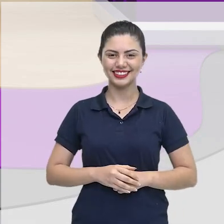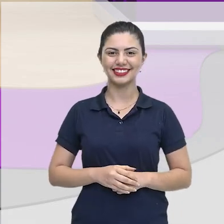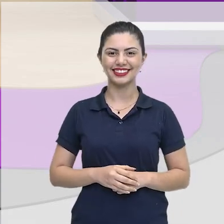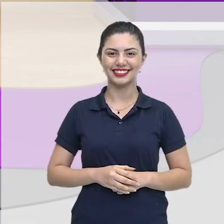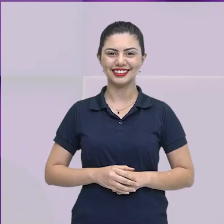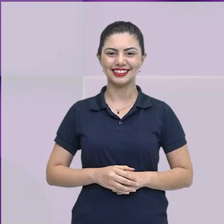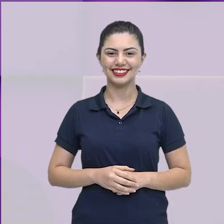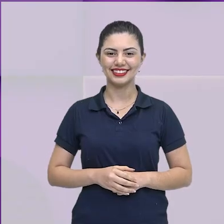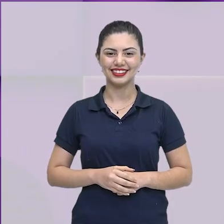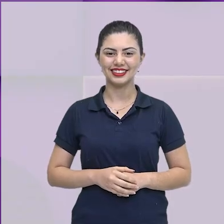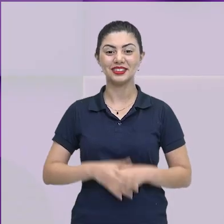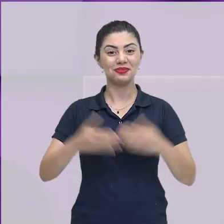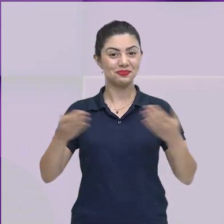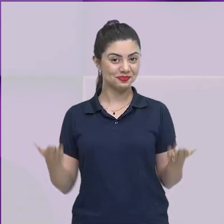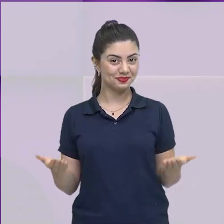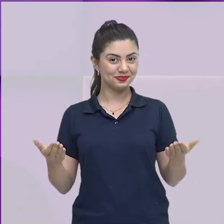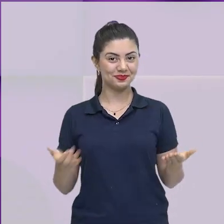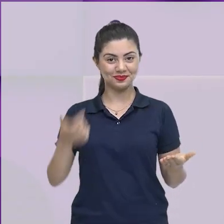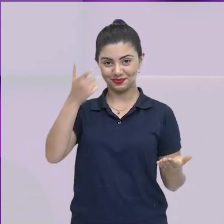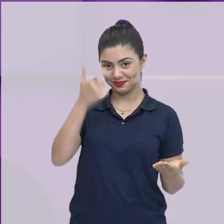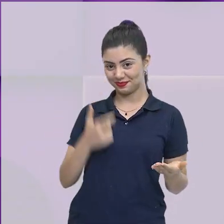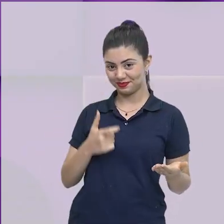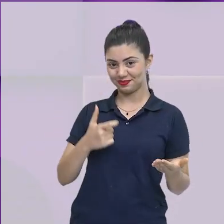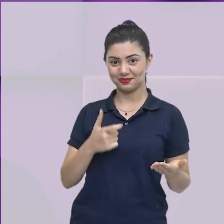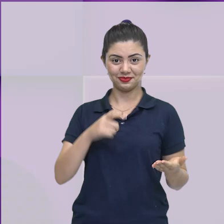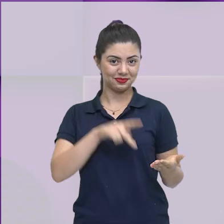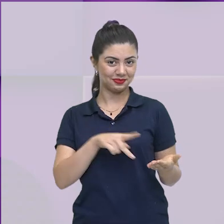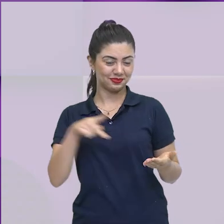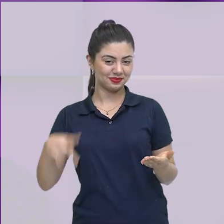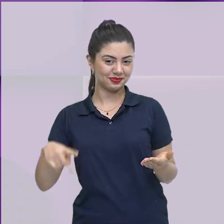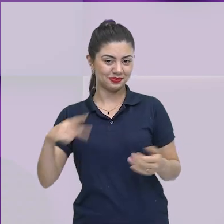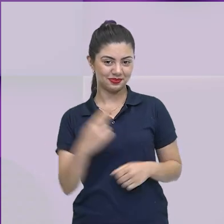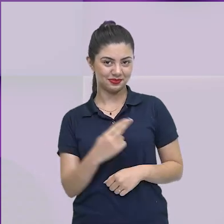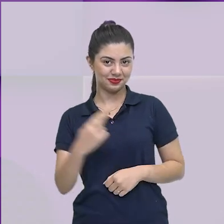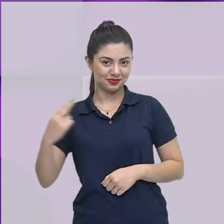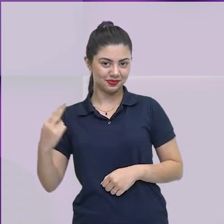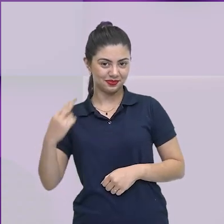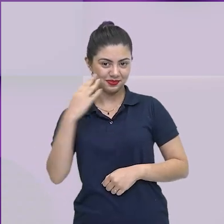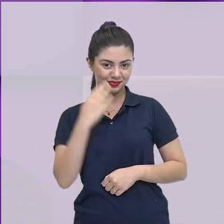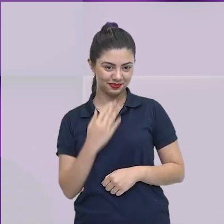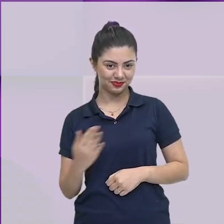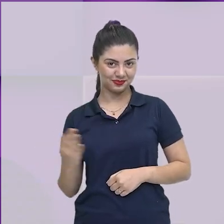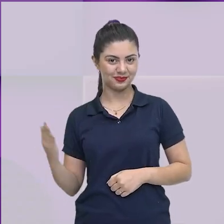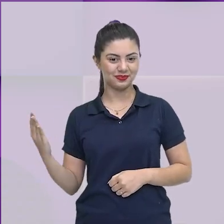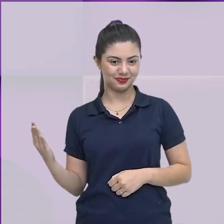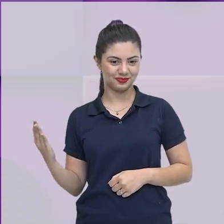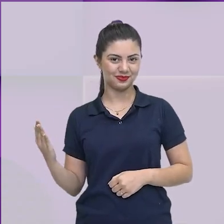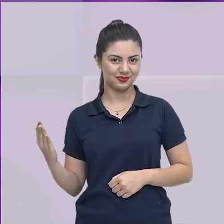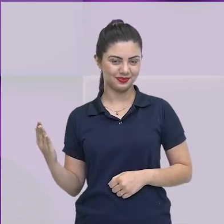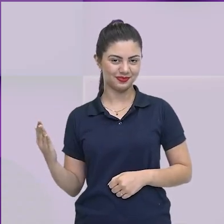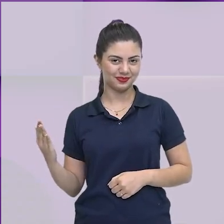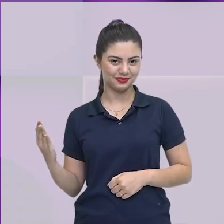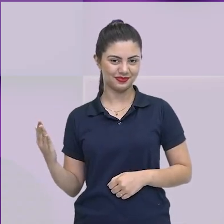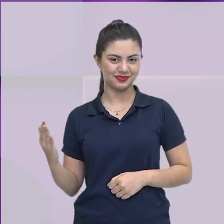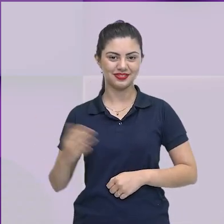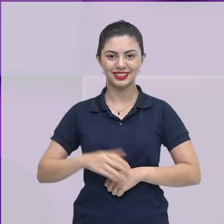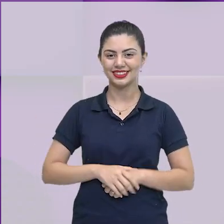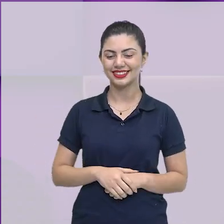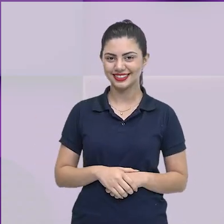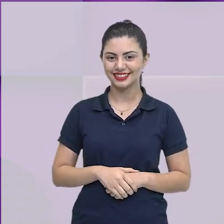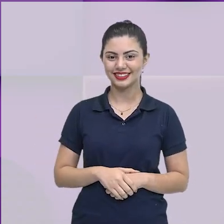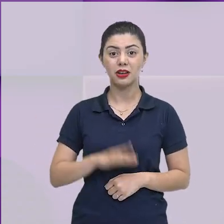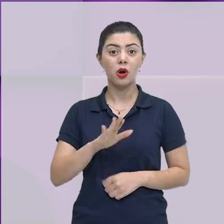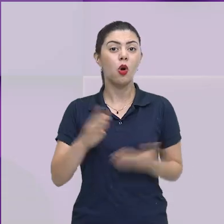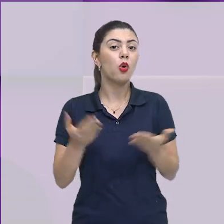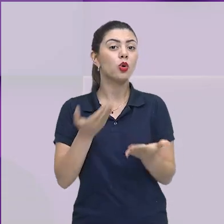fundamental. Aqui com vocês, quem irá transmitir essa aula é o professor Emerson Marão, essa pessoa que vos fala, e vamos ver o que